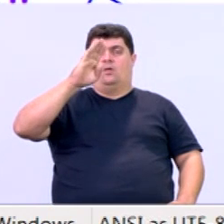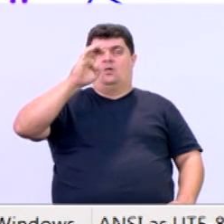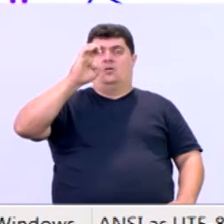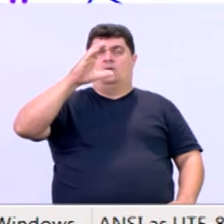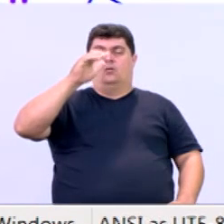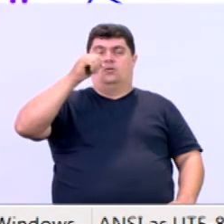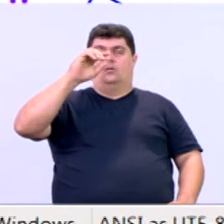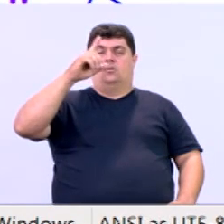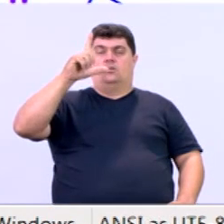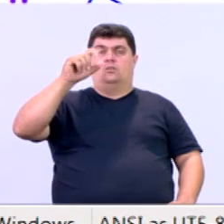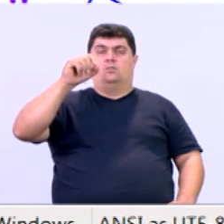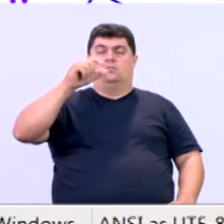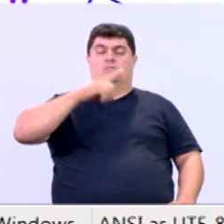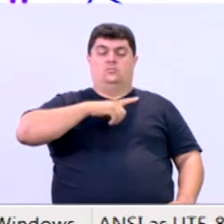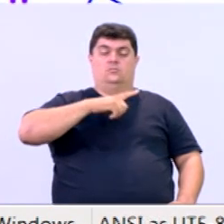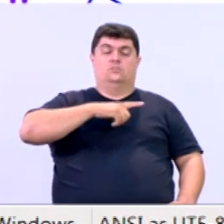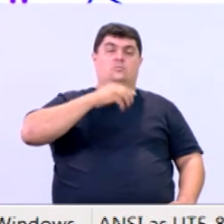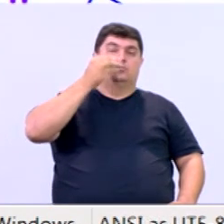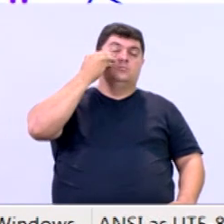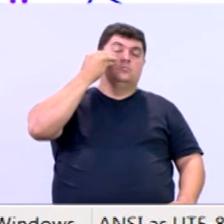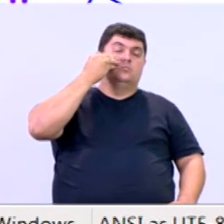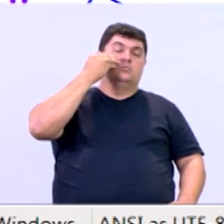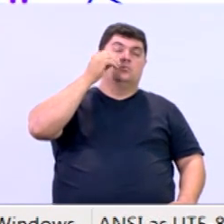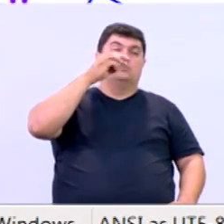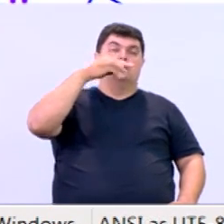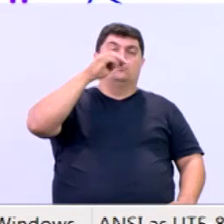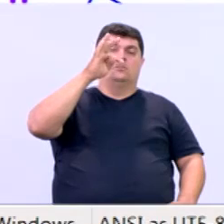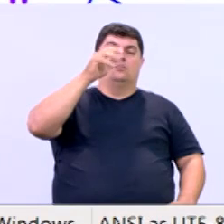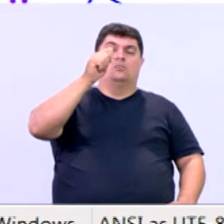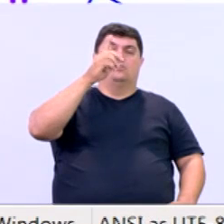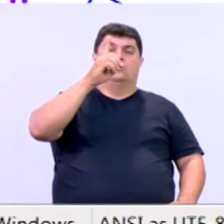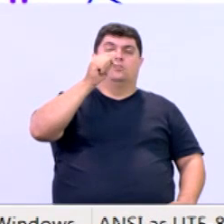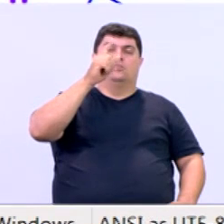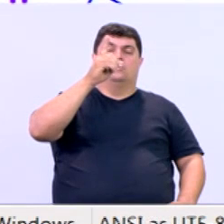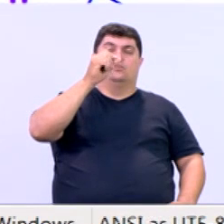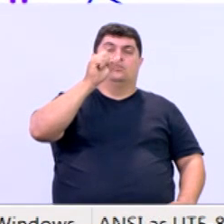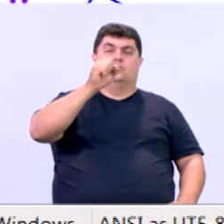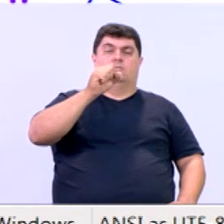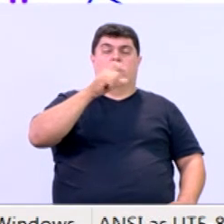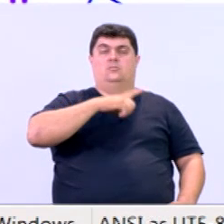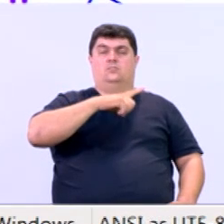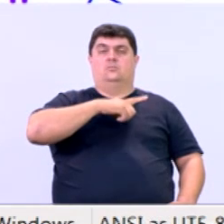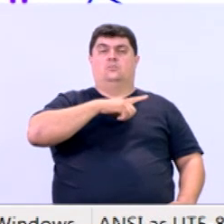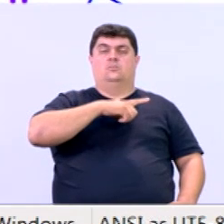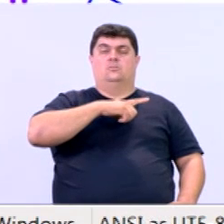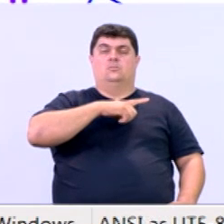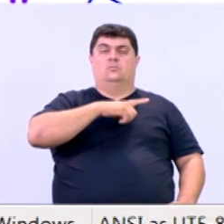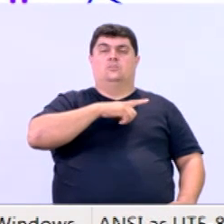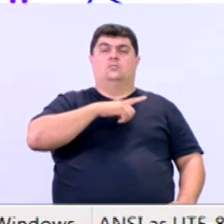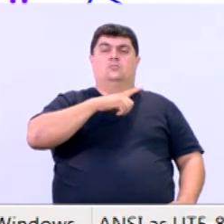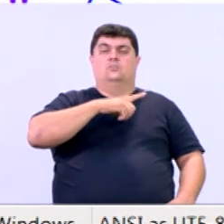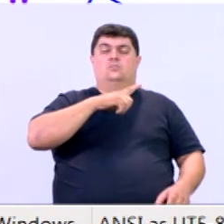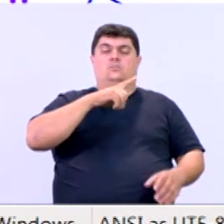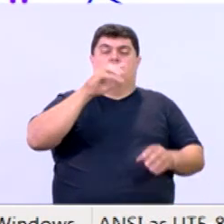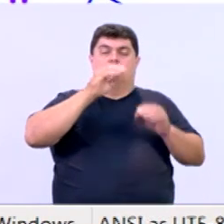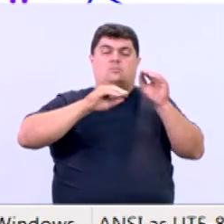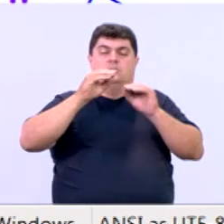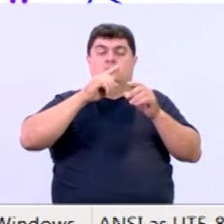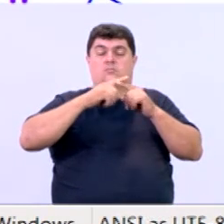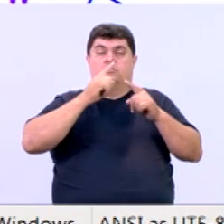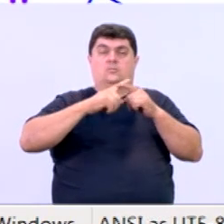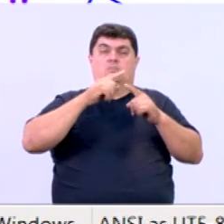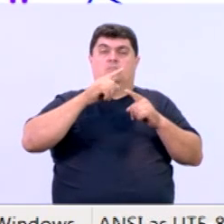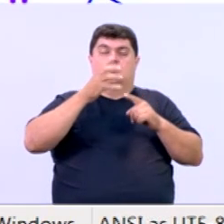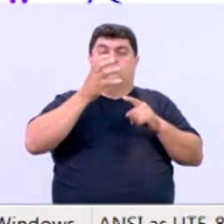dá essa questão dos metadados. Aqui eu estou falando da codificação que eu estou usando. Por quê? Porque eu